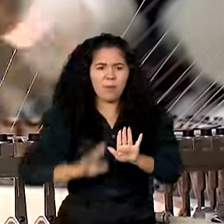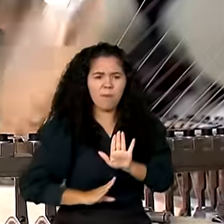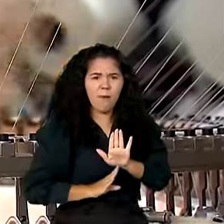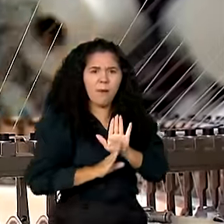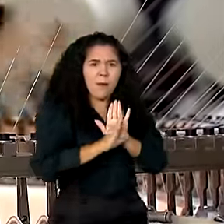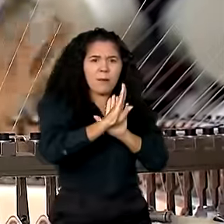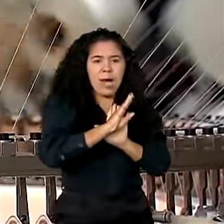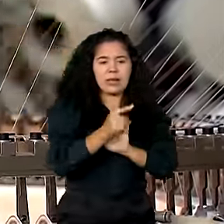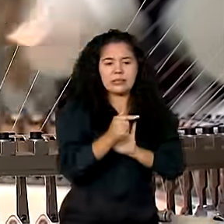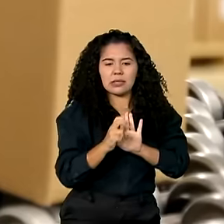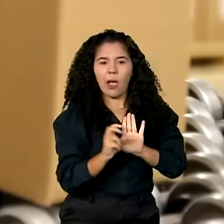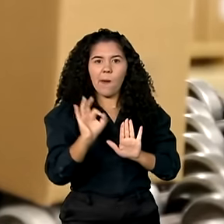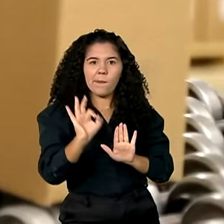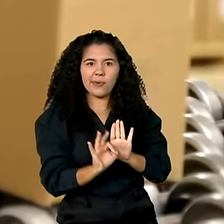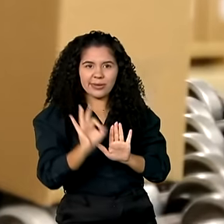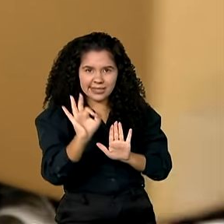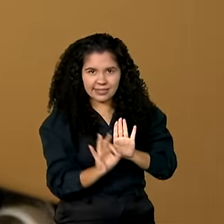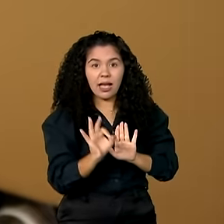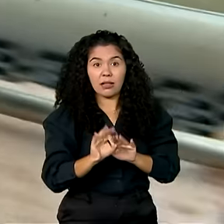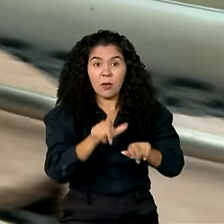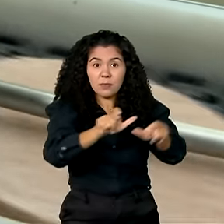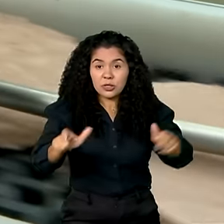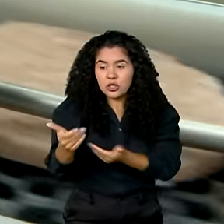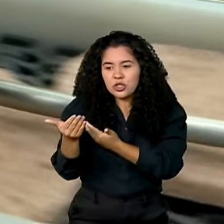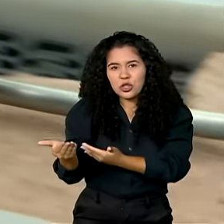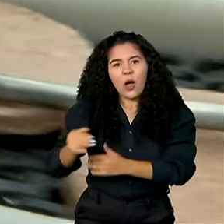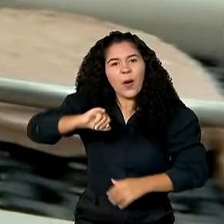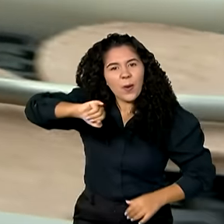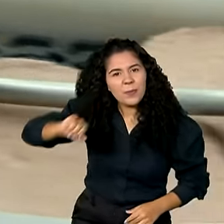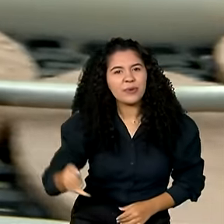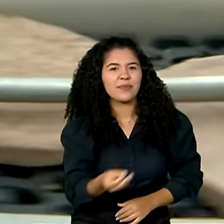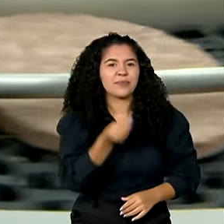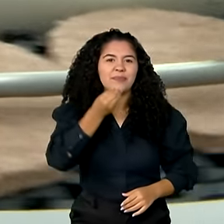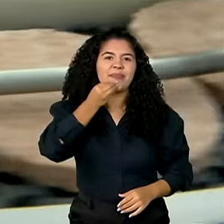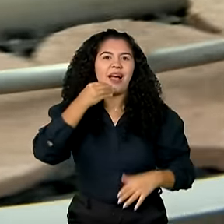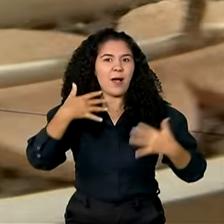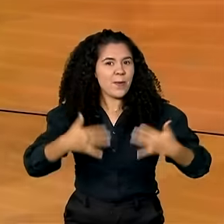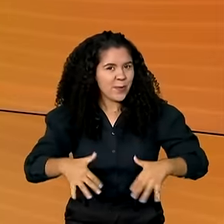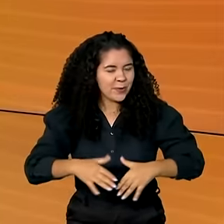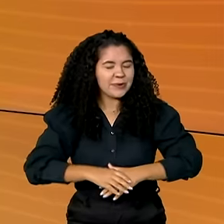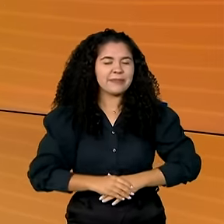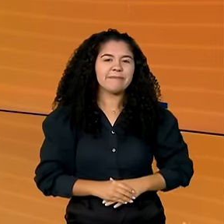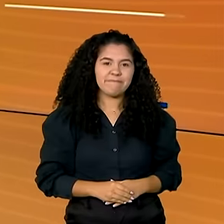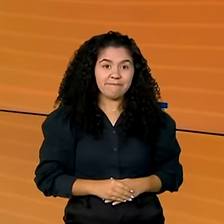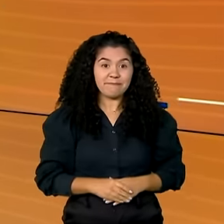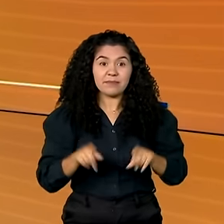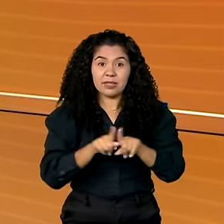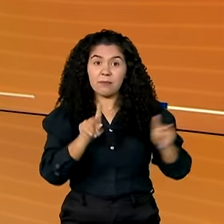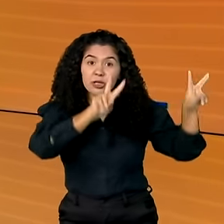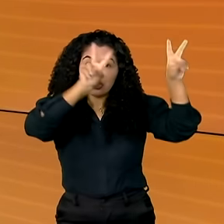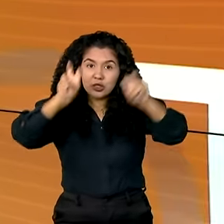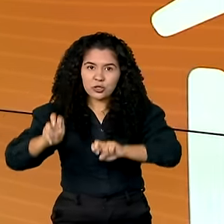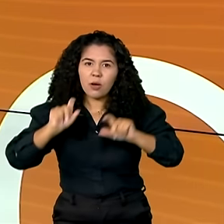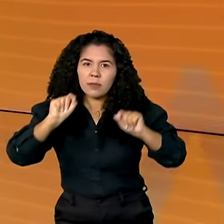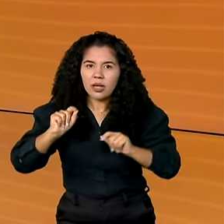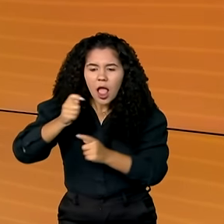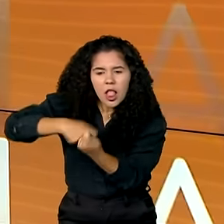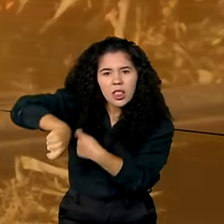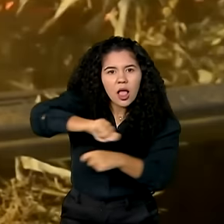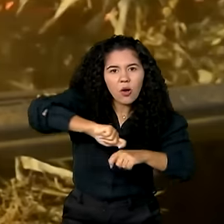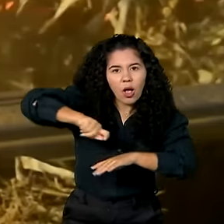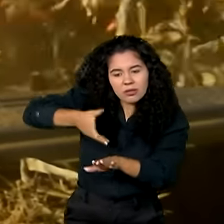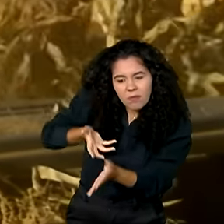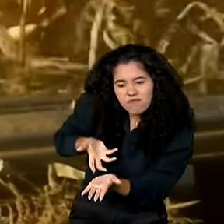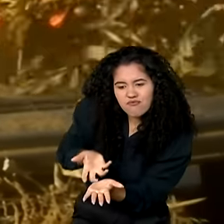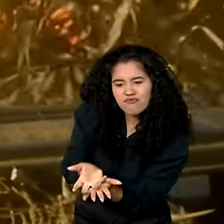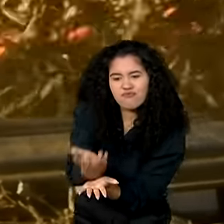aumentam 75% e os jovens aproveitam as novas oportunidades. Agronegócio. Safra de